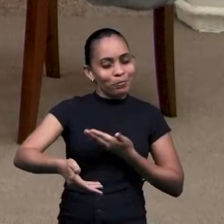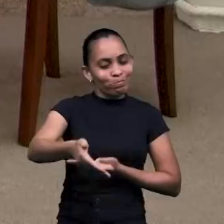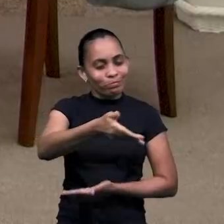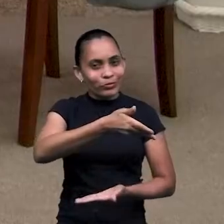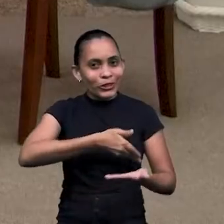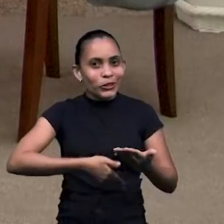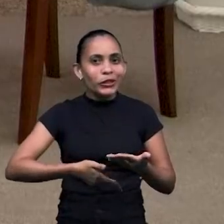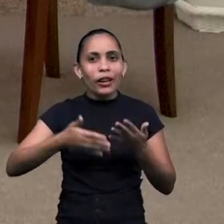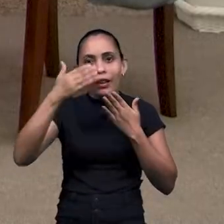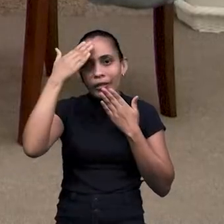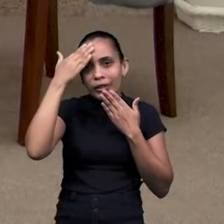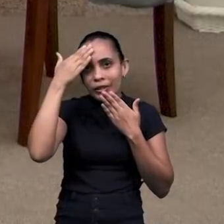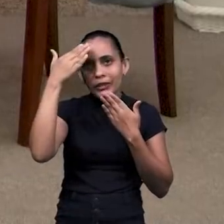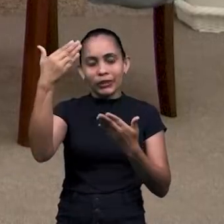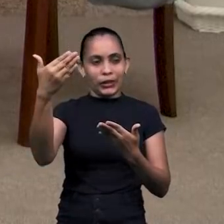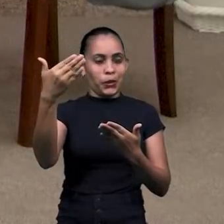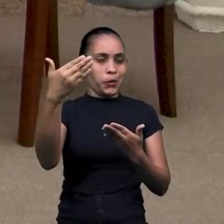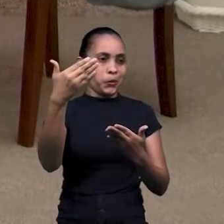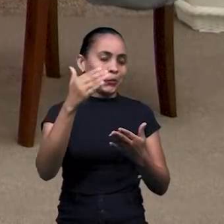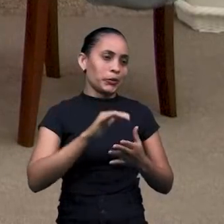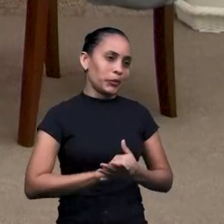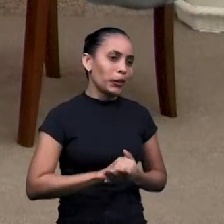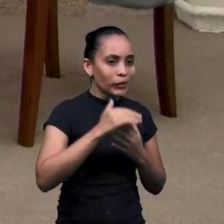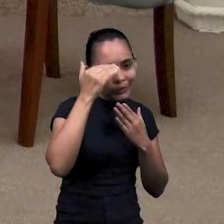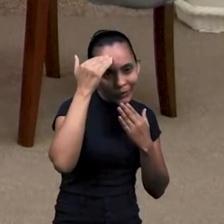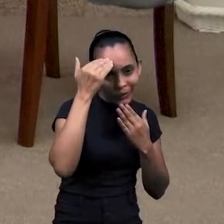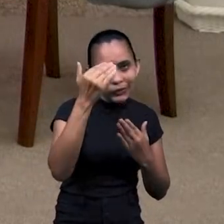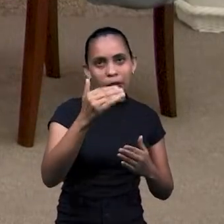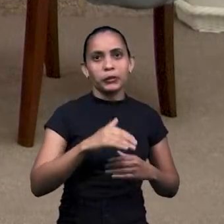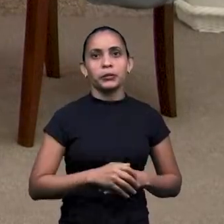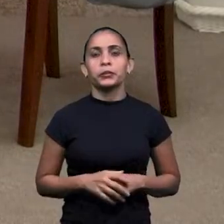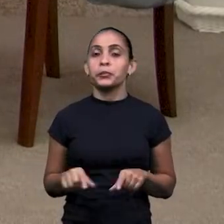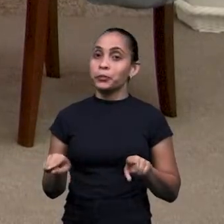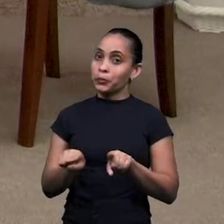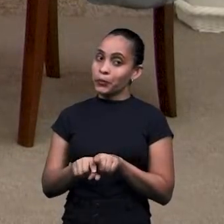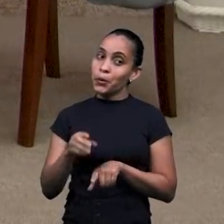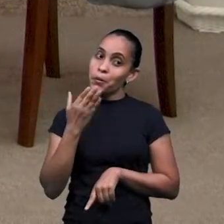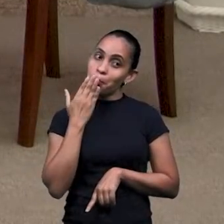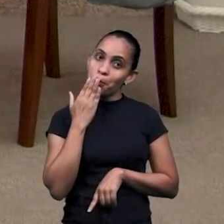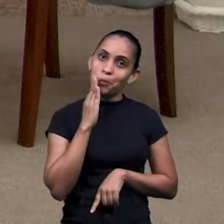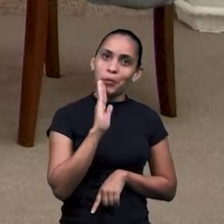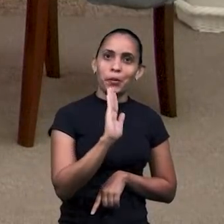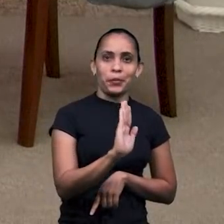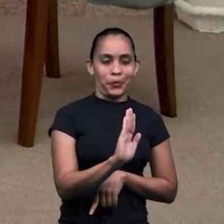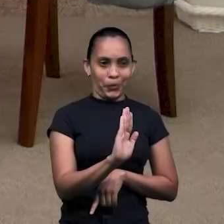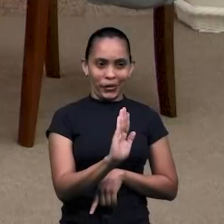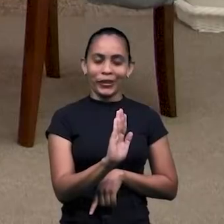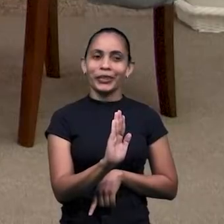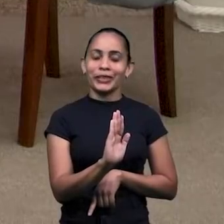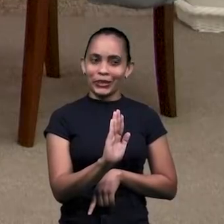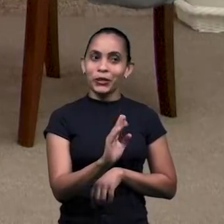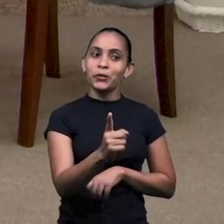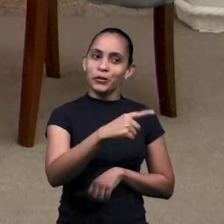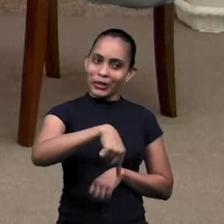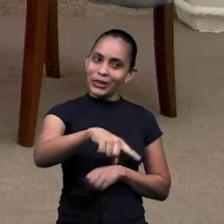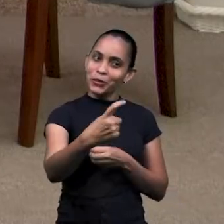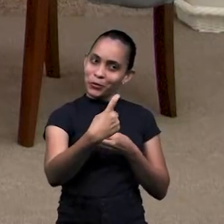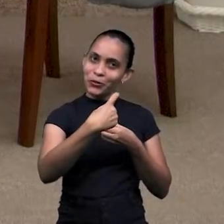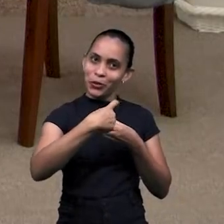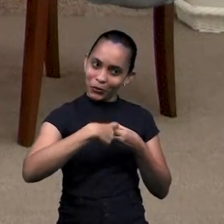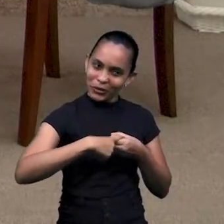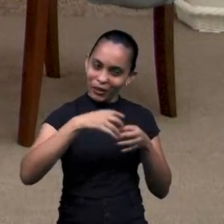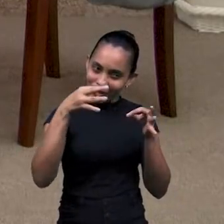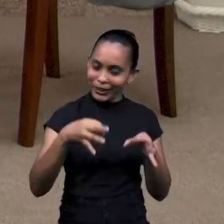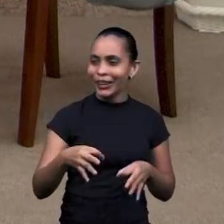as participações. Agradecemos agora a Thaís, ao Ismael. Vou fazer a mesma promessa, mas não é uma promessa vazia. Vocês vão